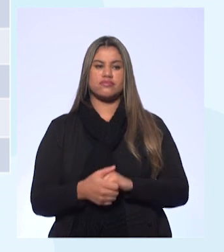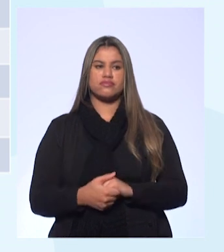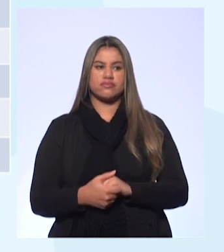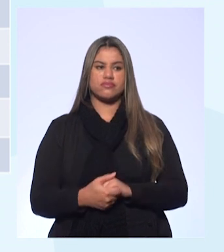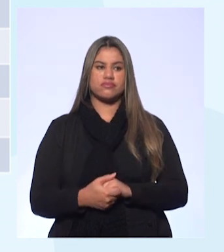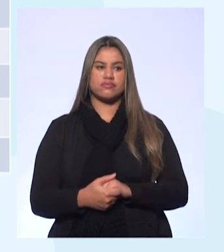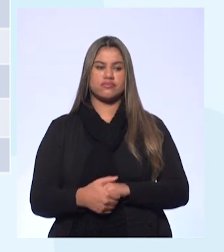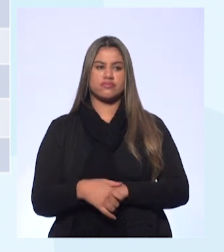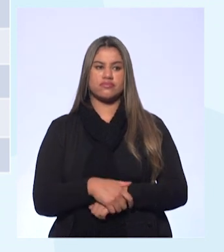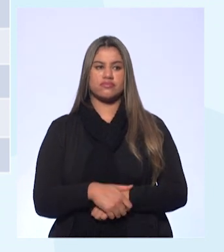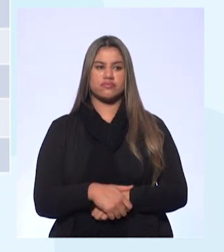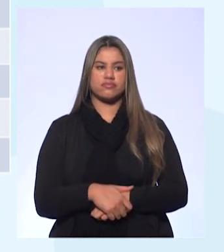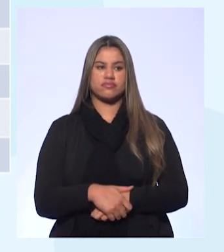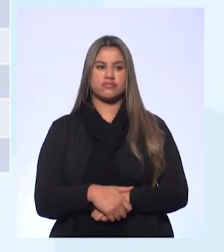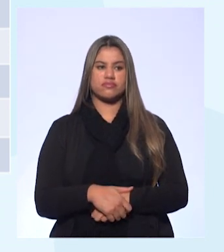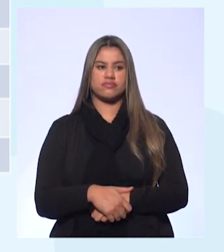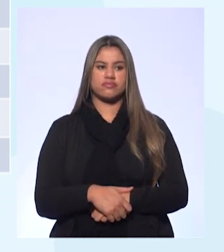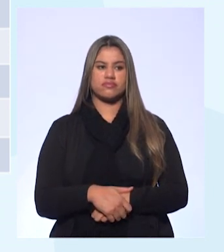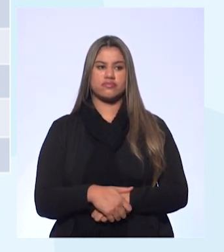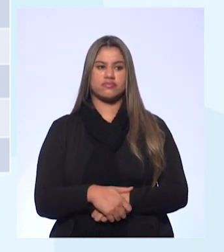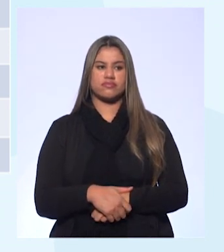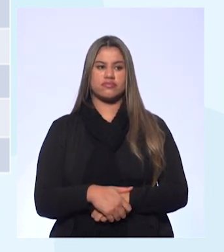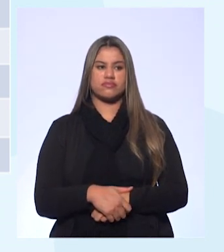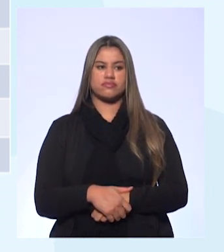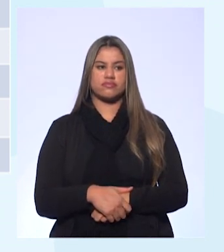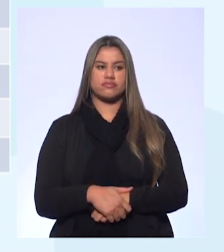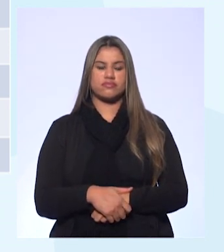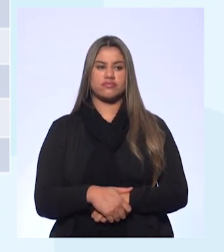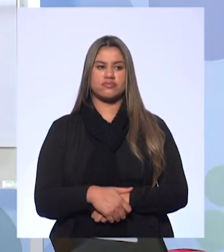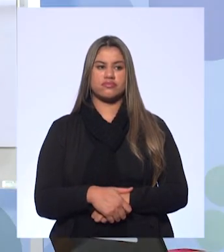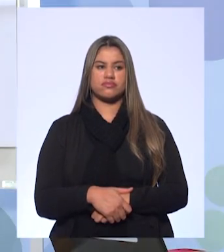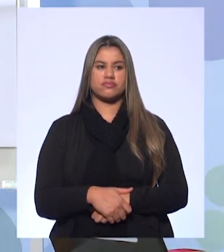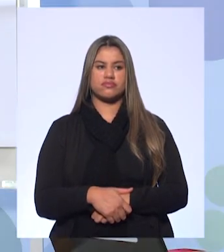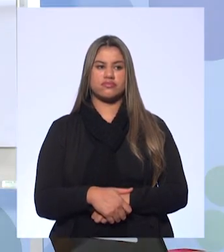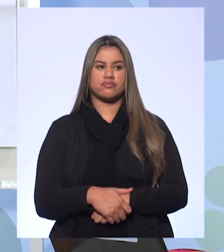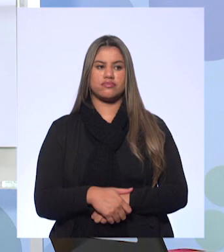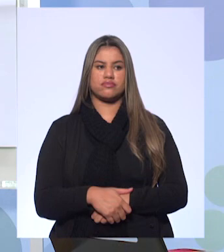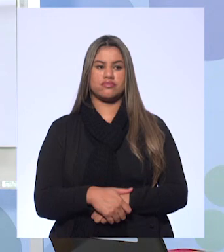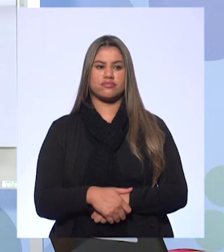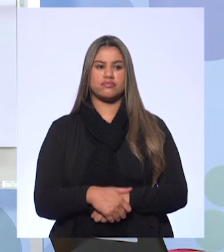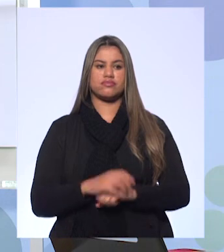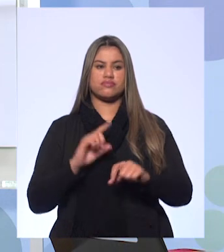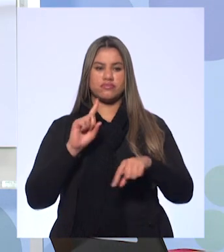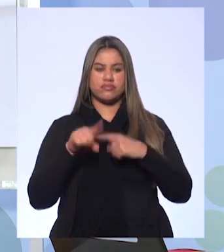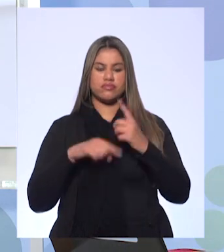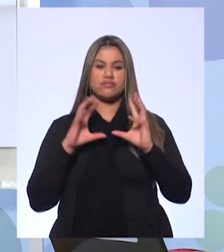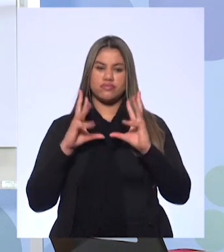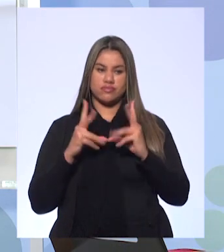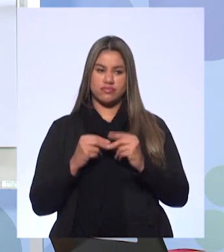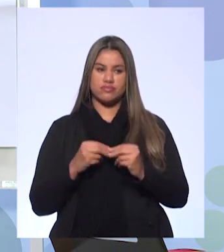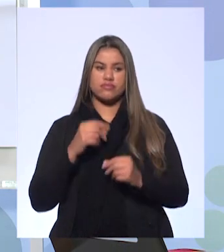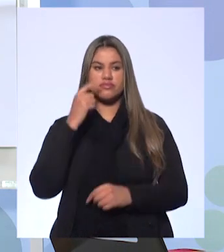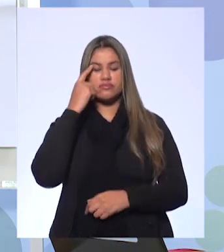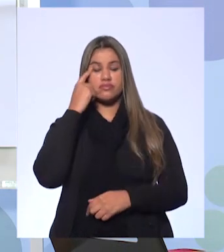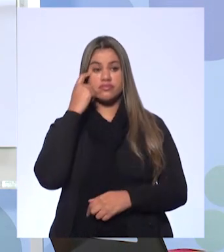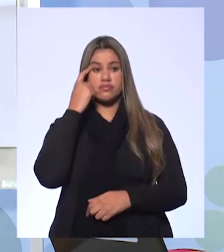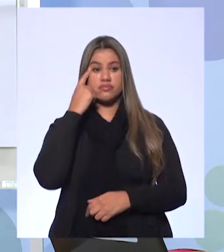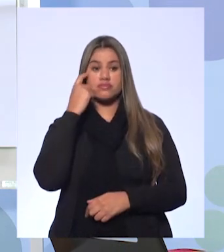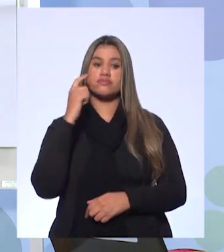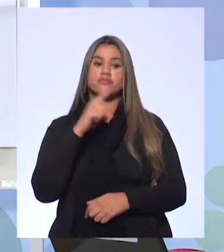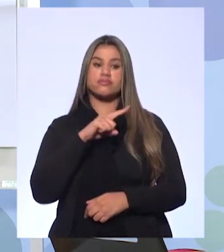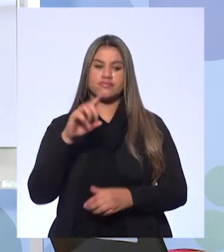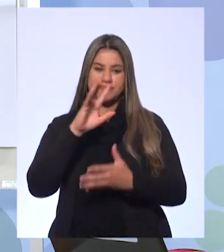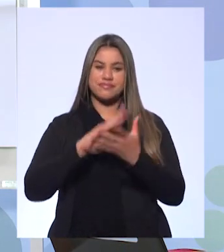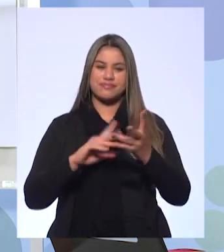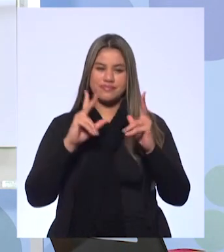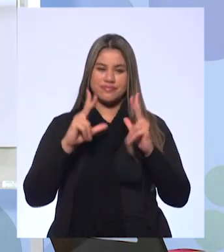De uma molécula. De uma molécula. E depois ele vai querer da quantidade que está ali, perfeito? Então, já copiaram aí. Então, vamos